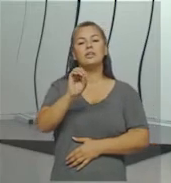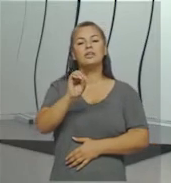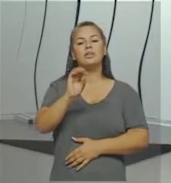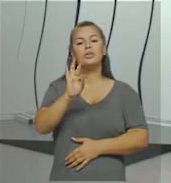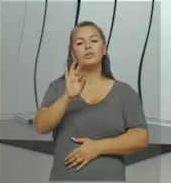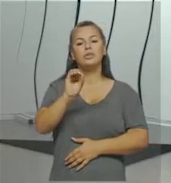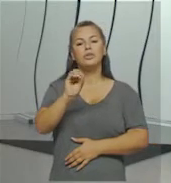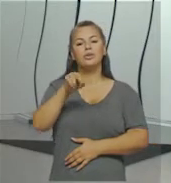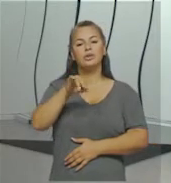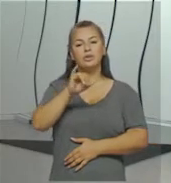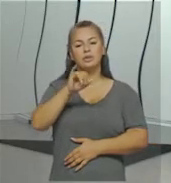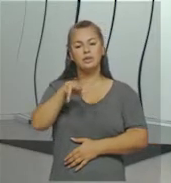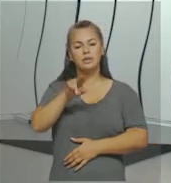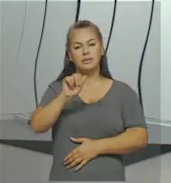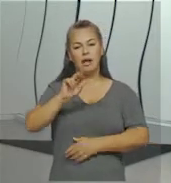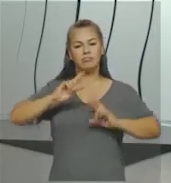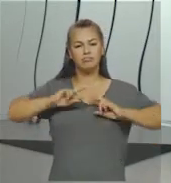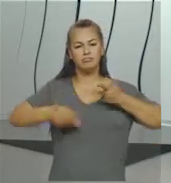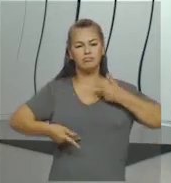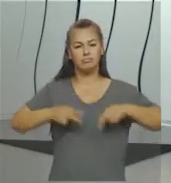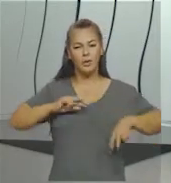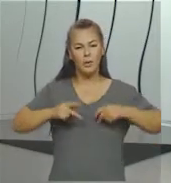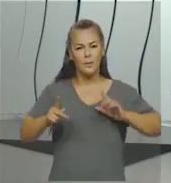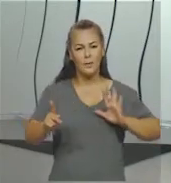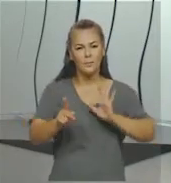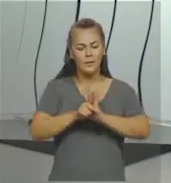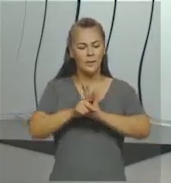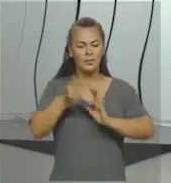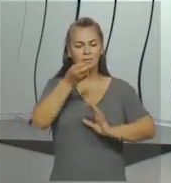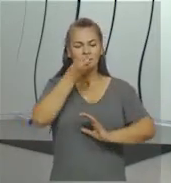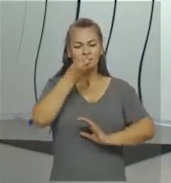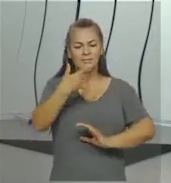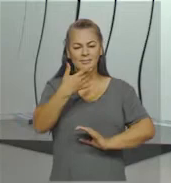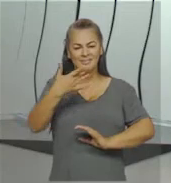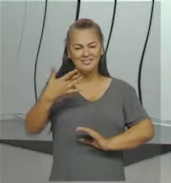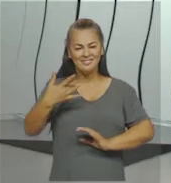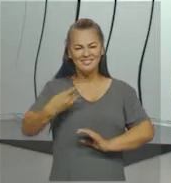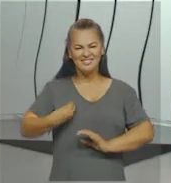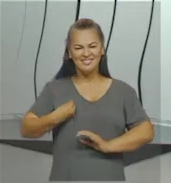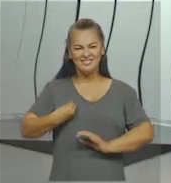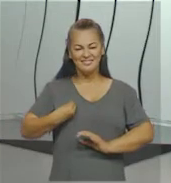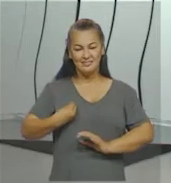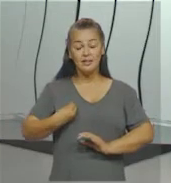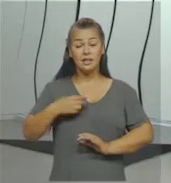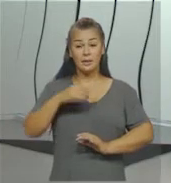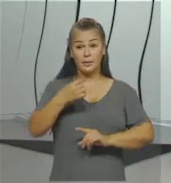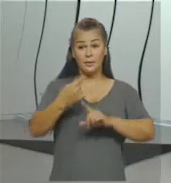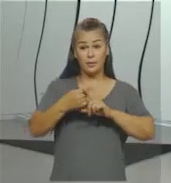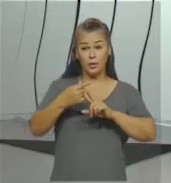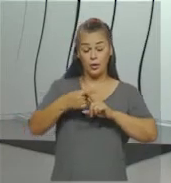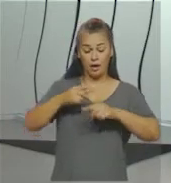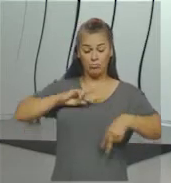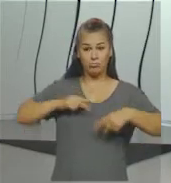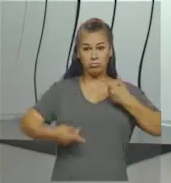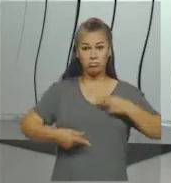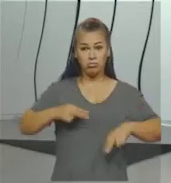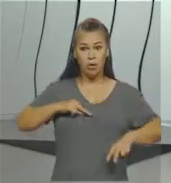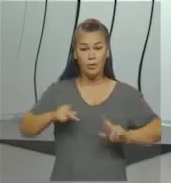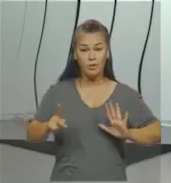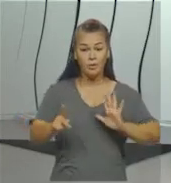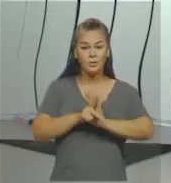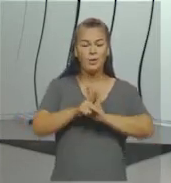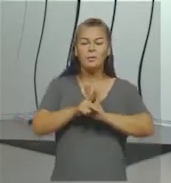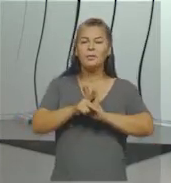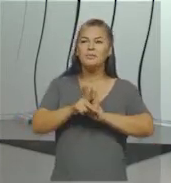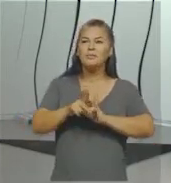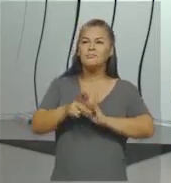estar aí com deficiência de serotonina. Porque a serotonina, ela cai aqui nessa fenda, ela vai estimular